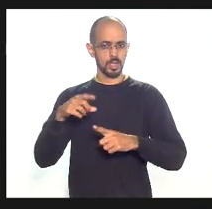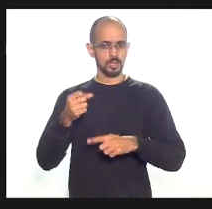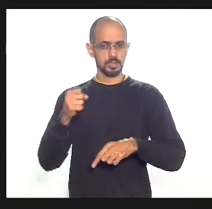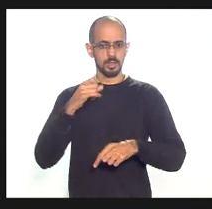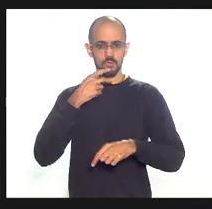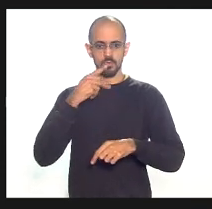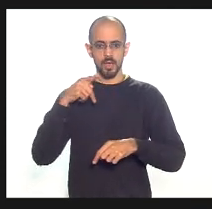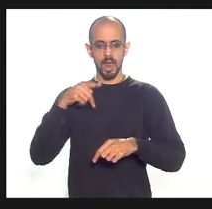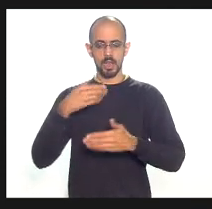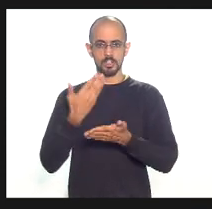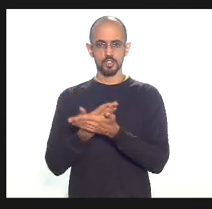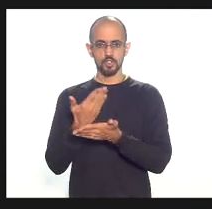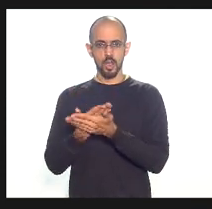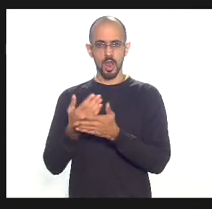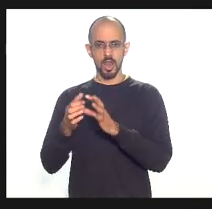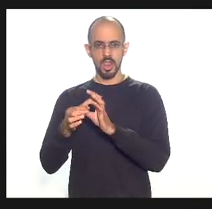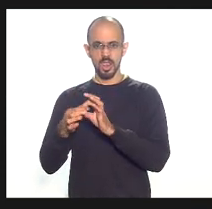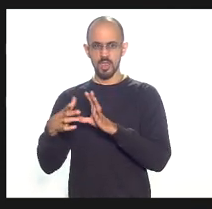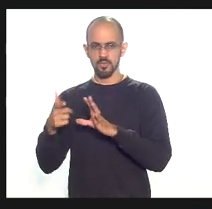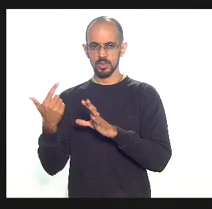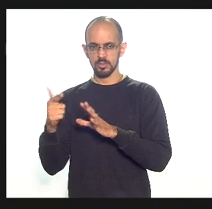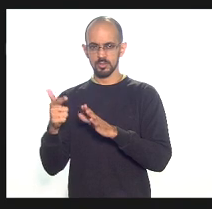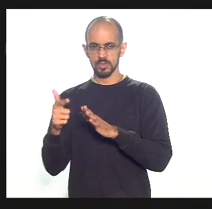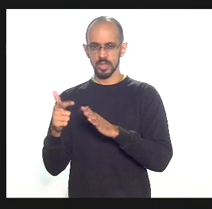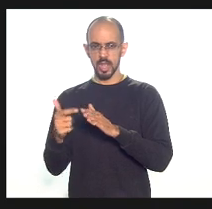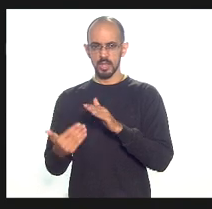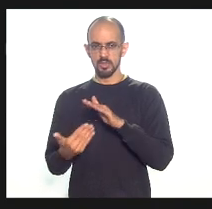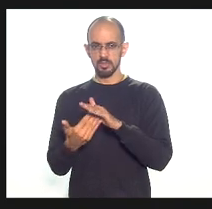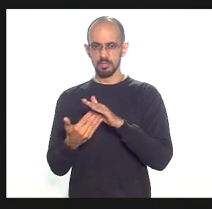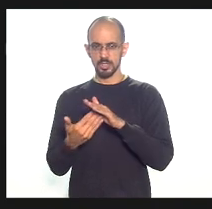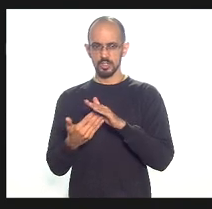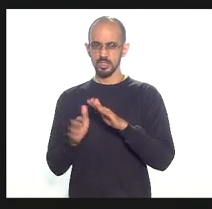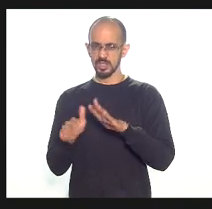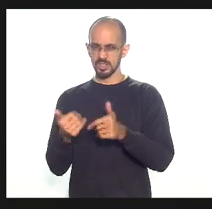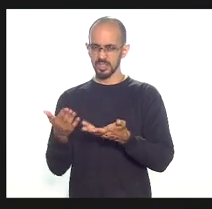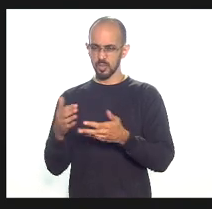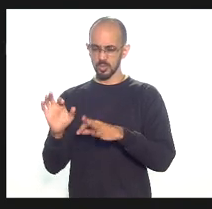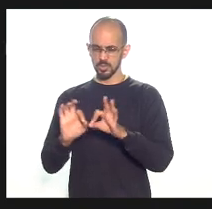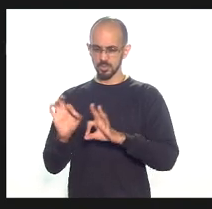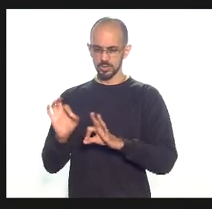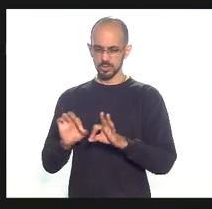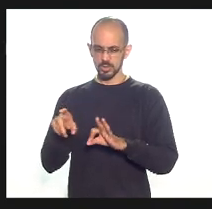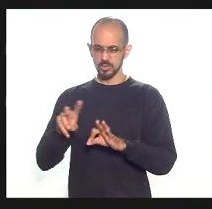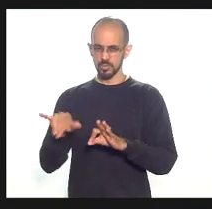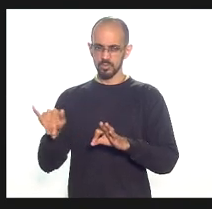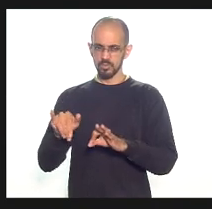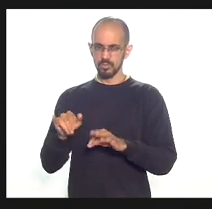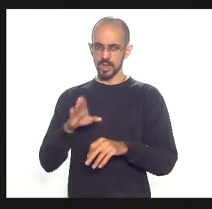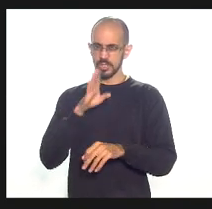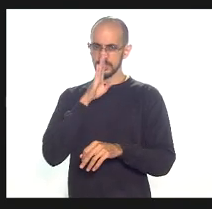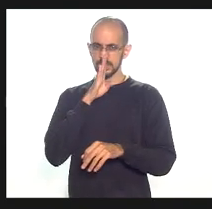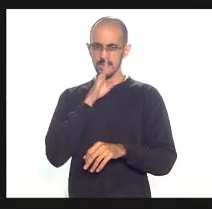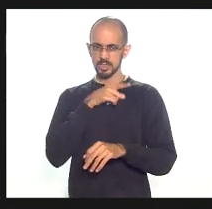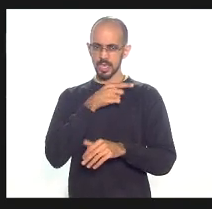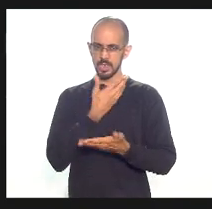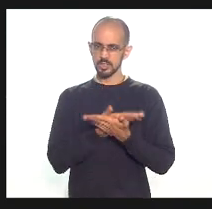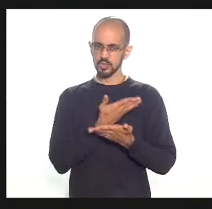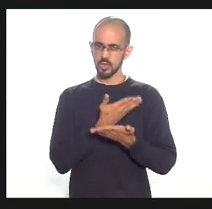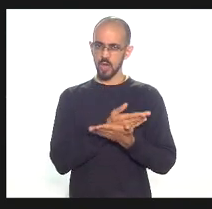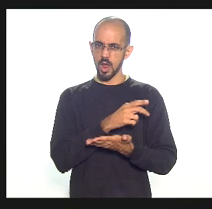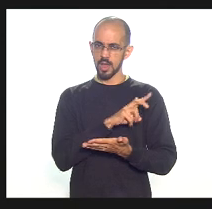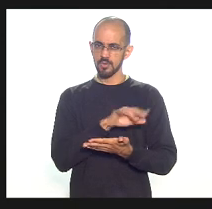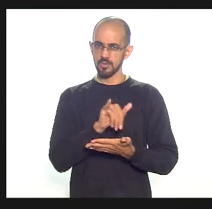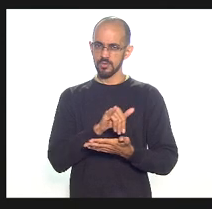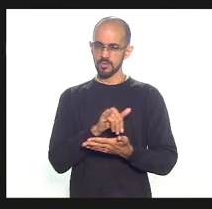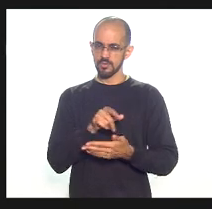sem mordaça escola sem censura então quer dizer que um projeto desse vai amordaçar e censurar a